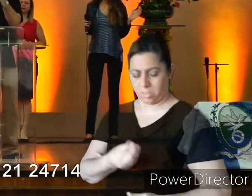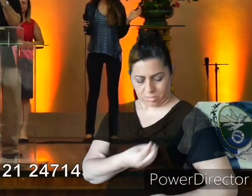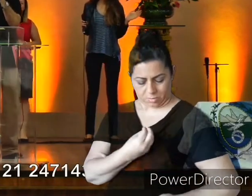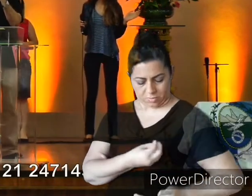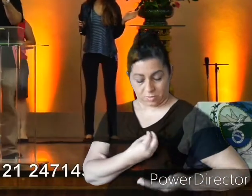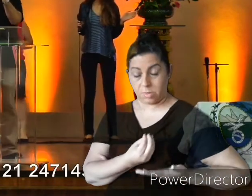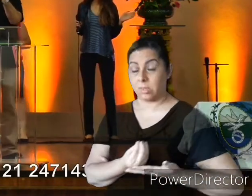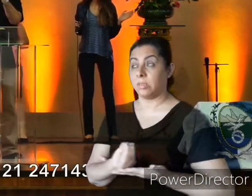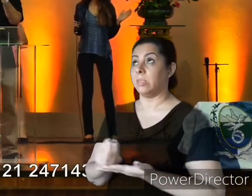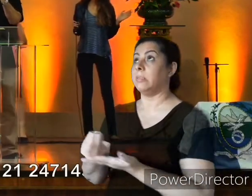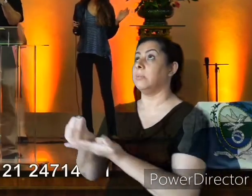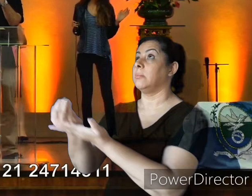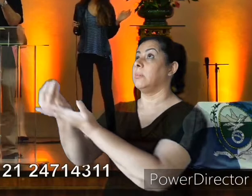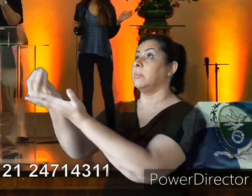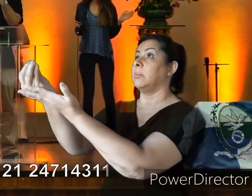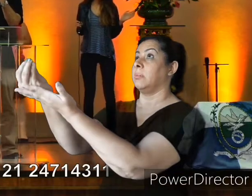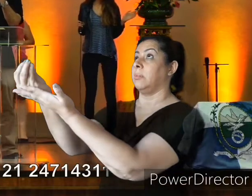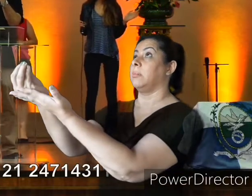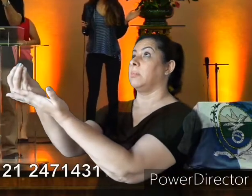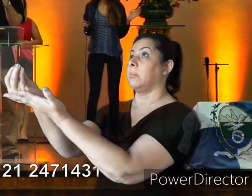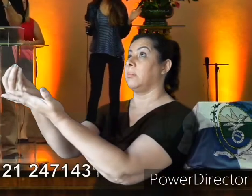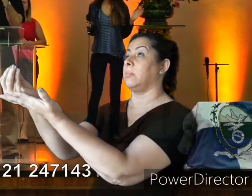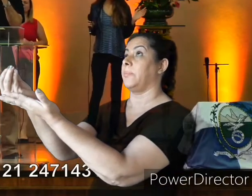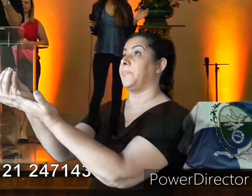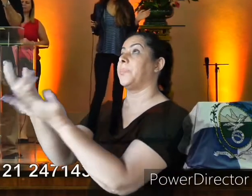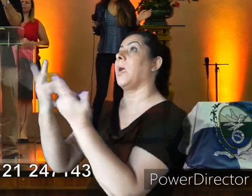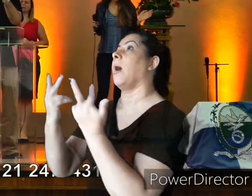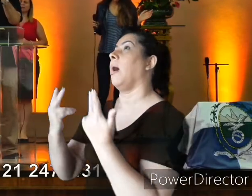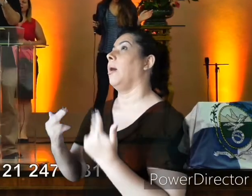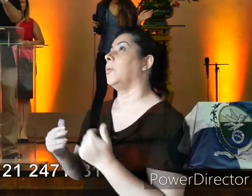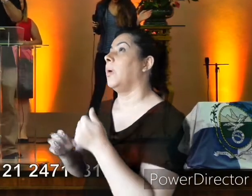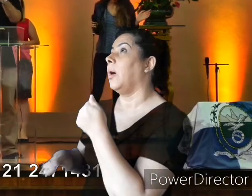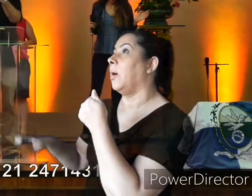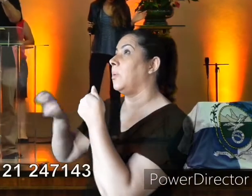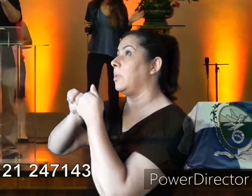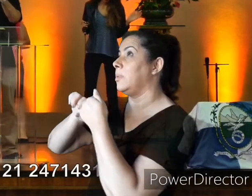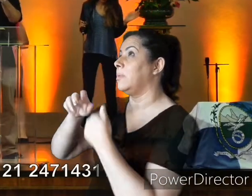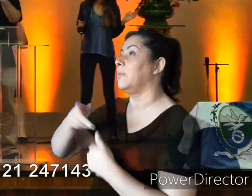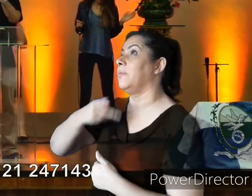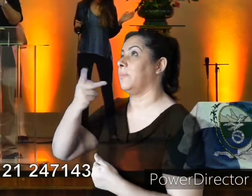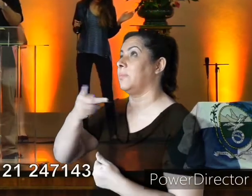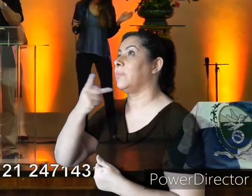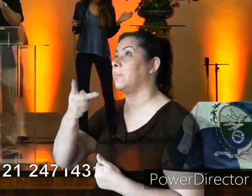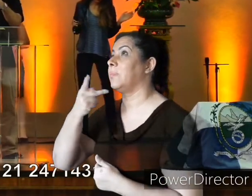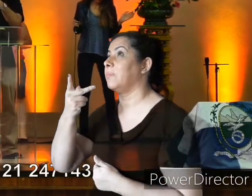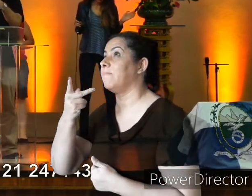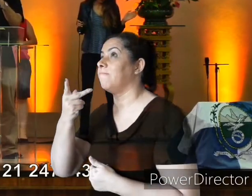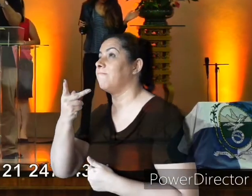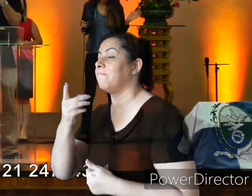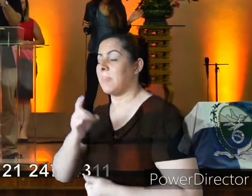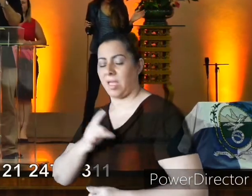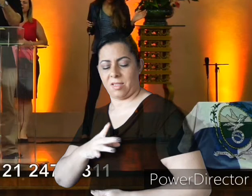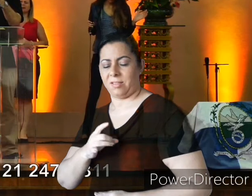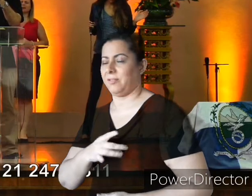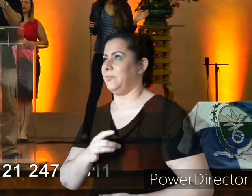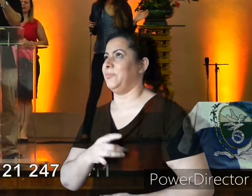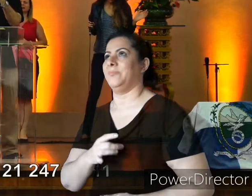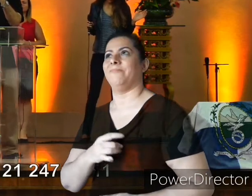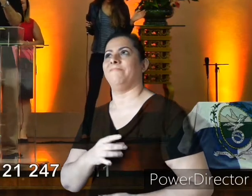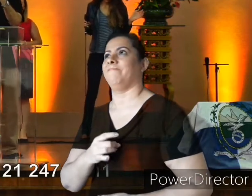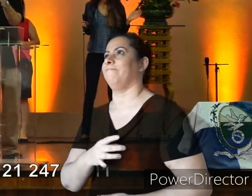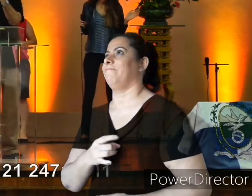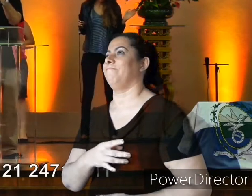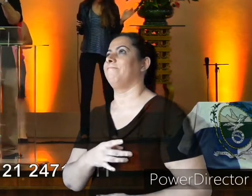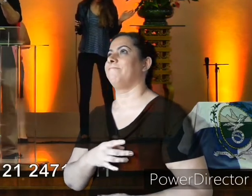servo: não temas, eu ouço a voz do teu Espírito. E eu também declaro: